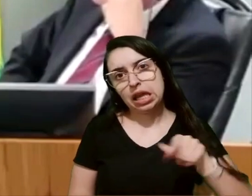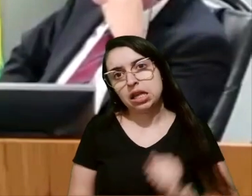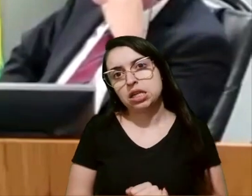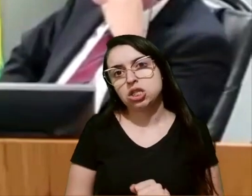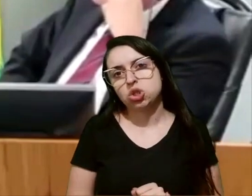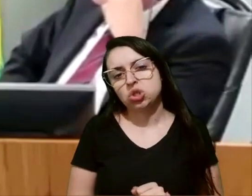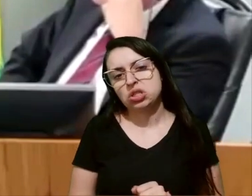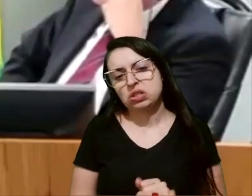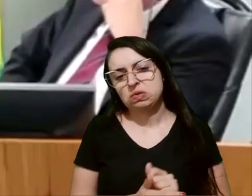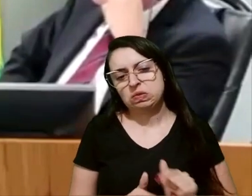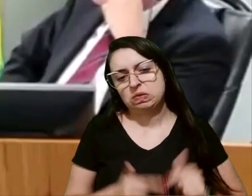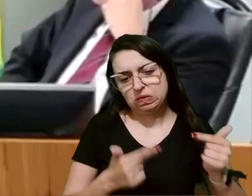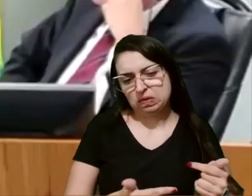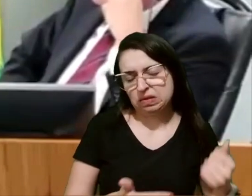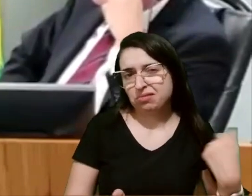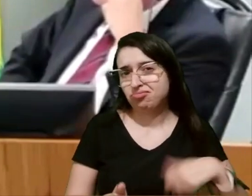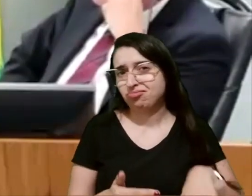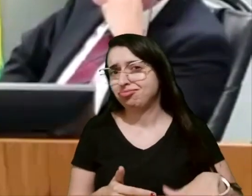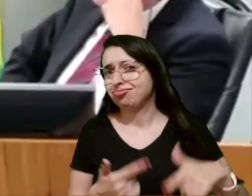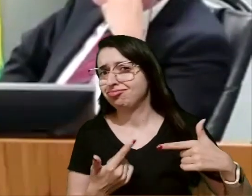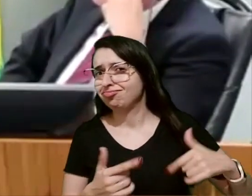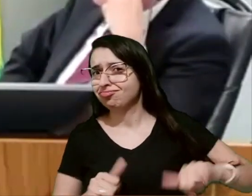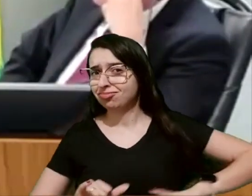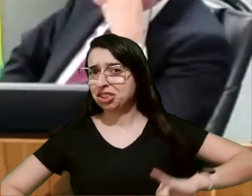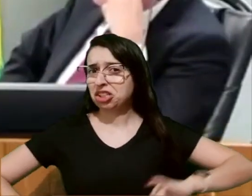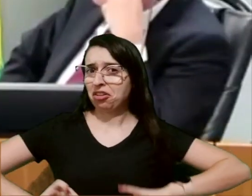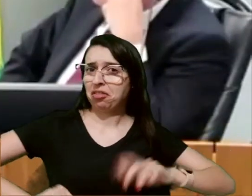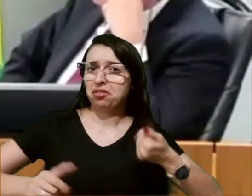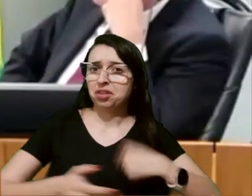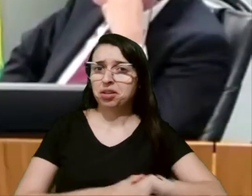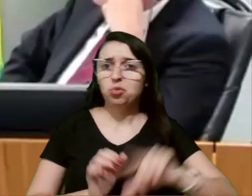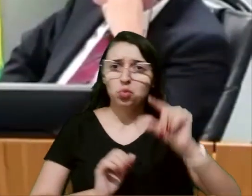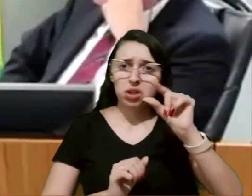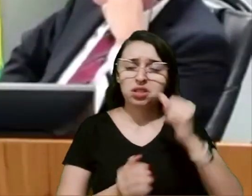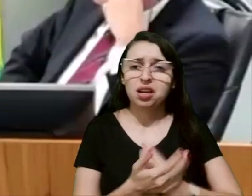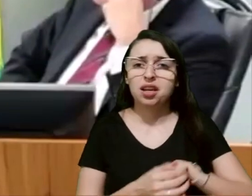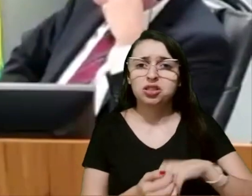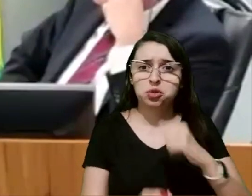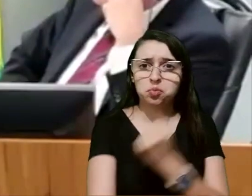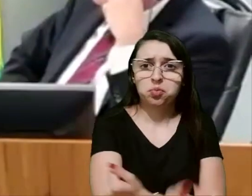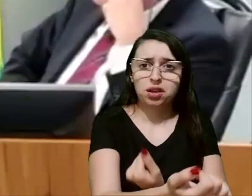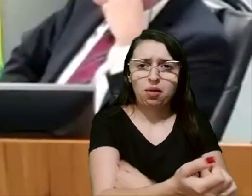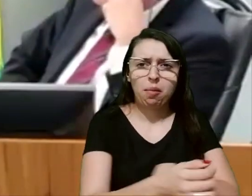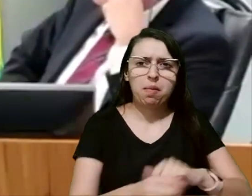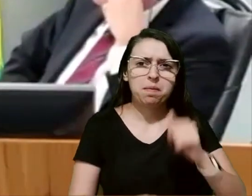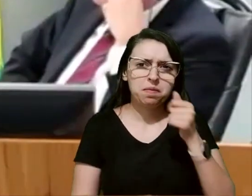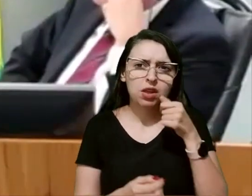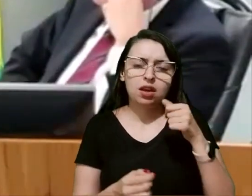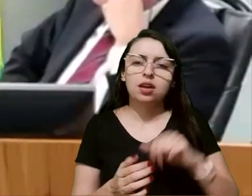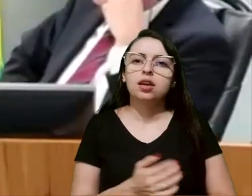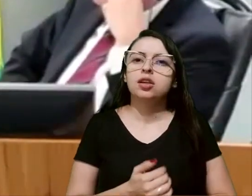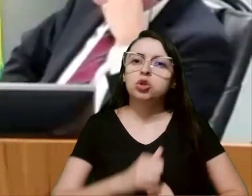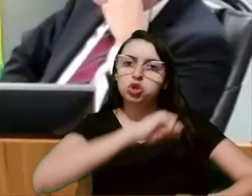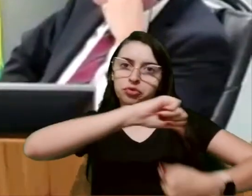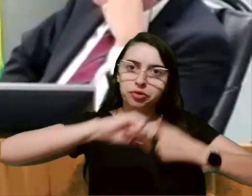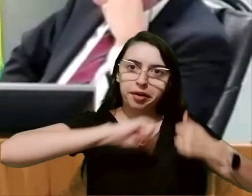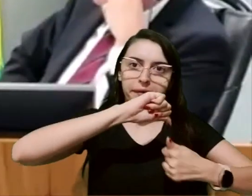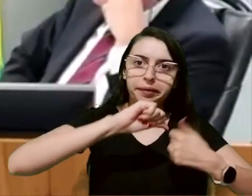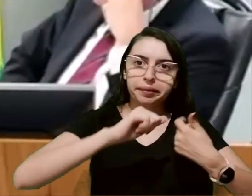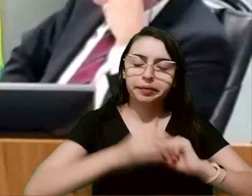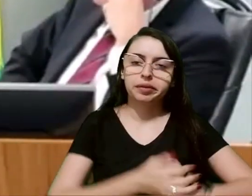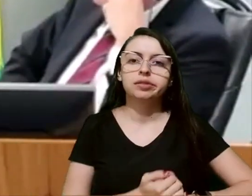ele sofre critérios muito mais rígidos. Então, assim, uma quantidade menor de droga, converge para o